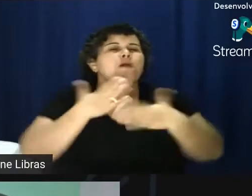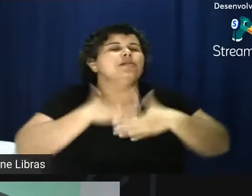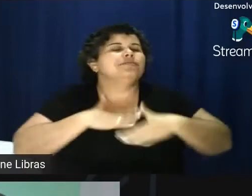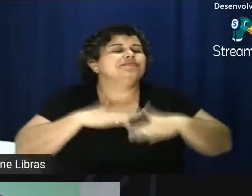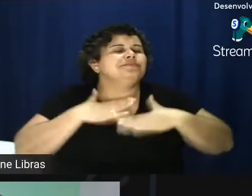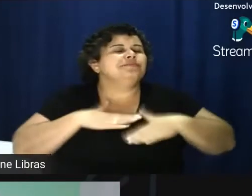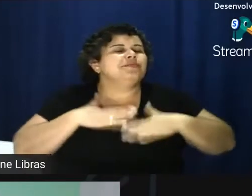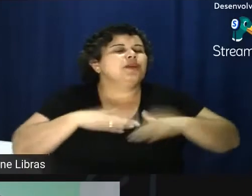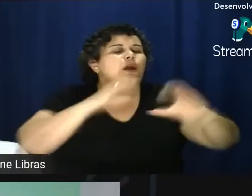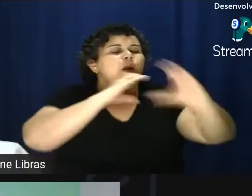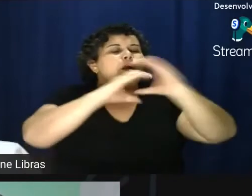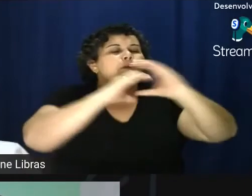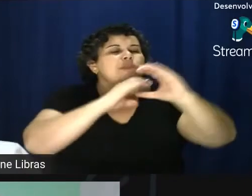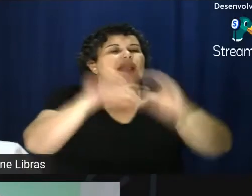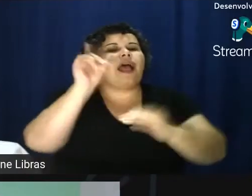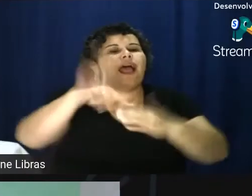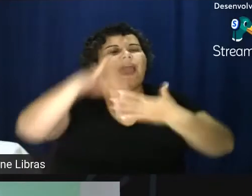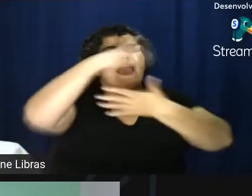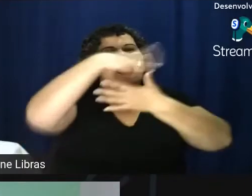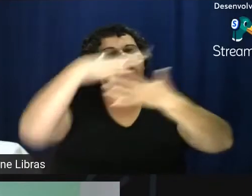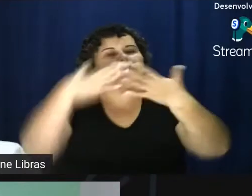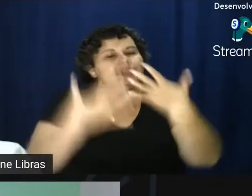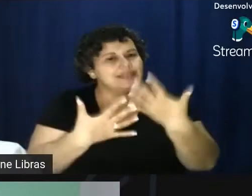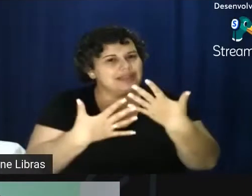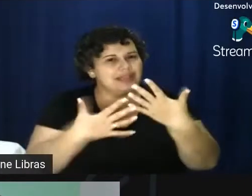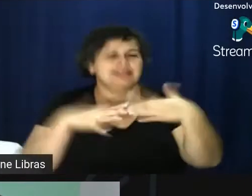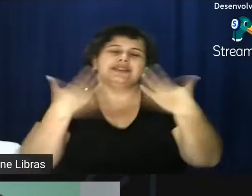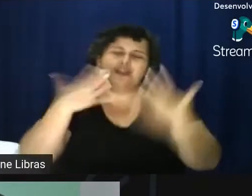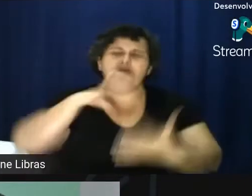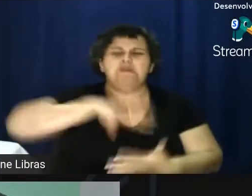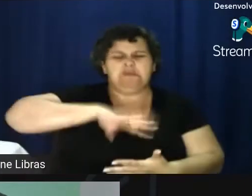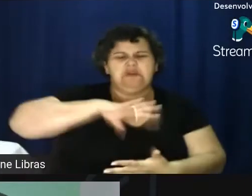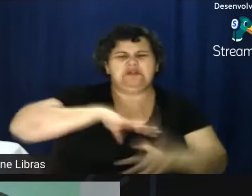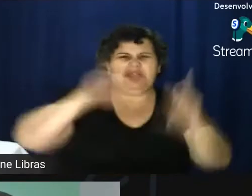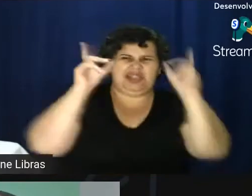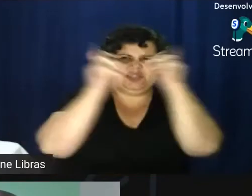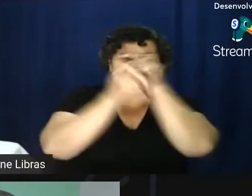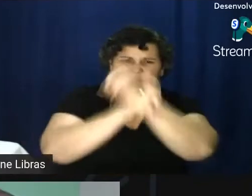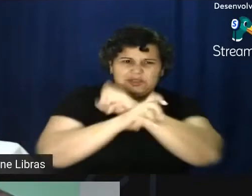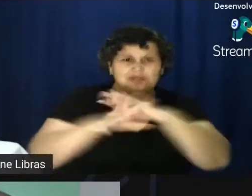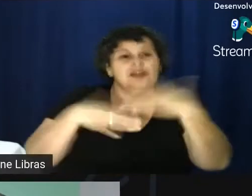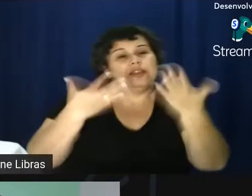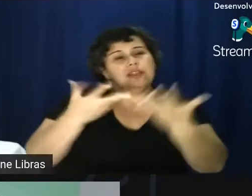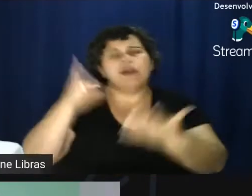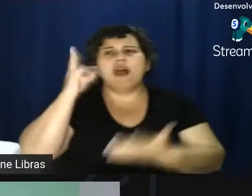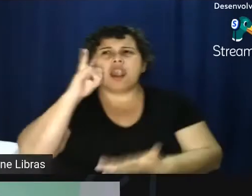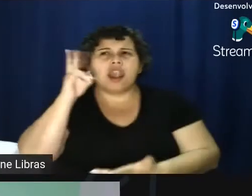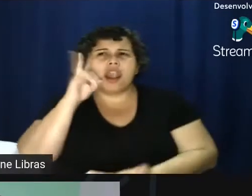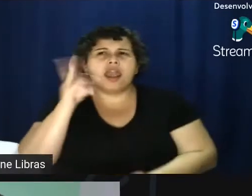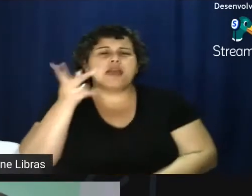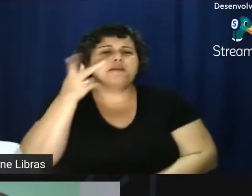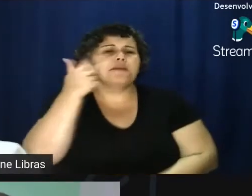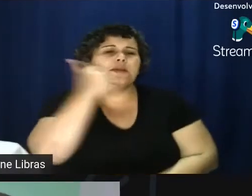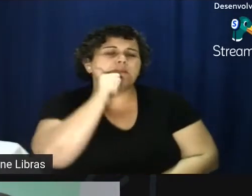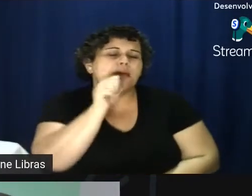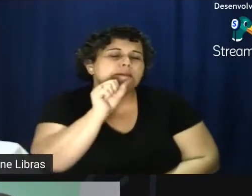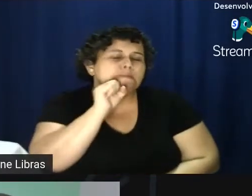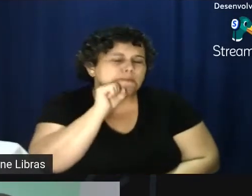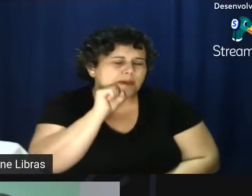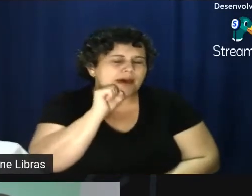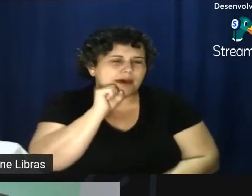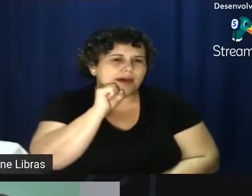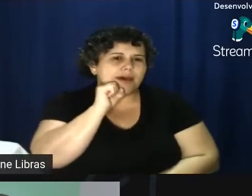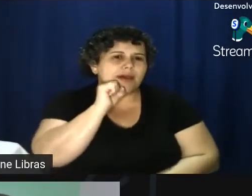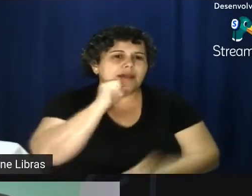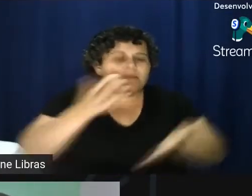caraca. difícil. E aí eu lembro que a minha mãe me incentivava muito, né, na questão da língua de